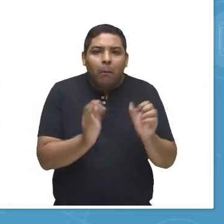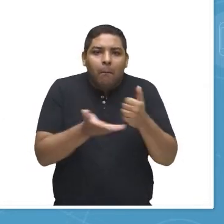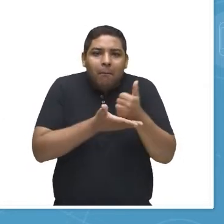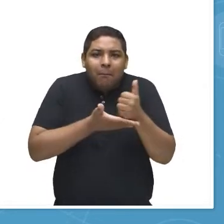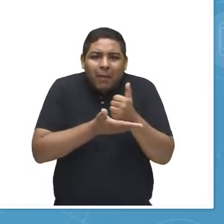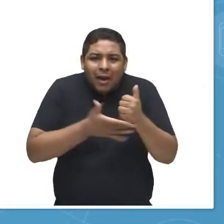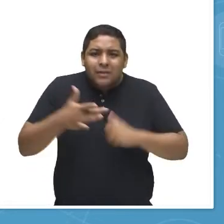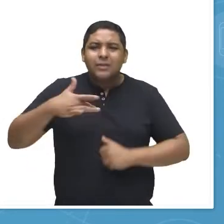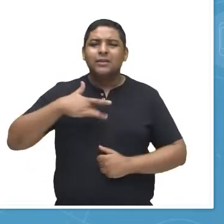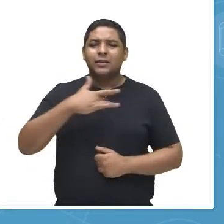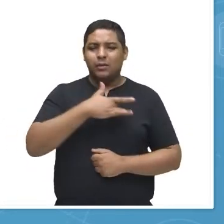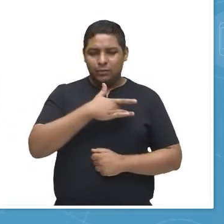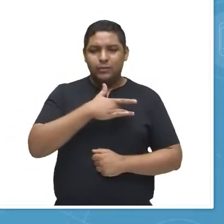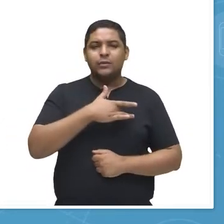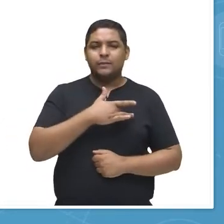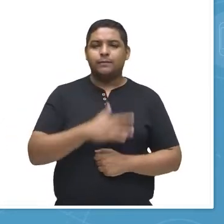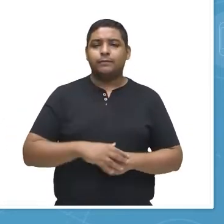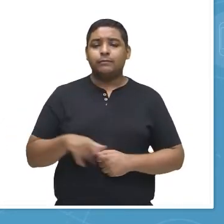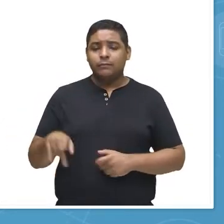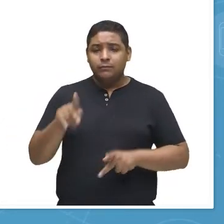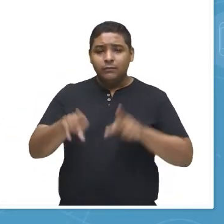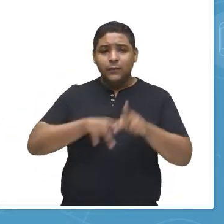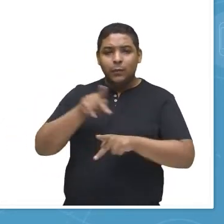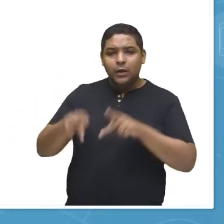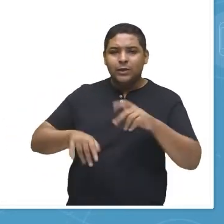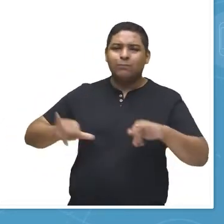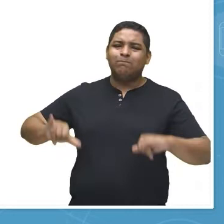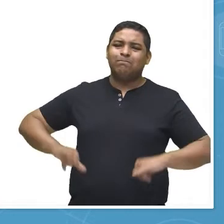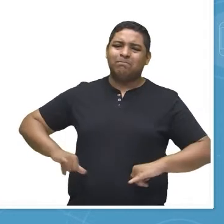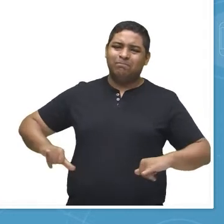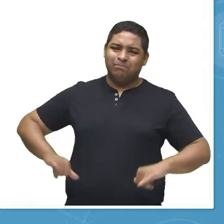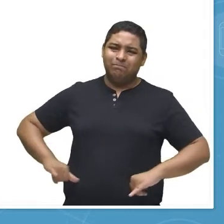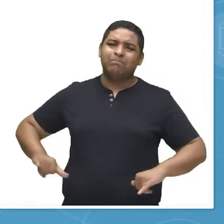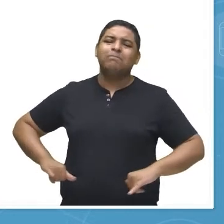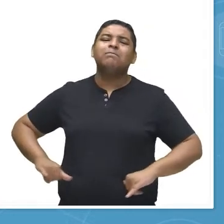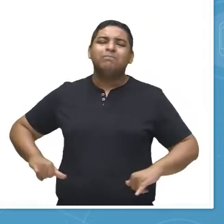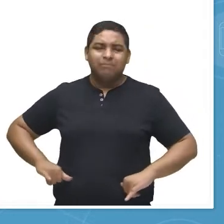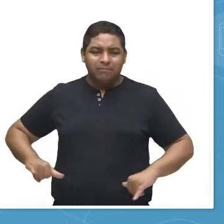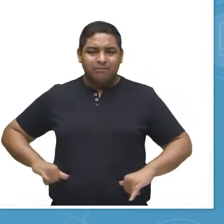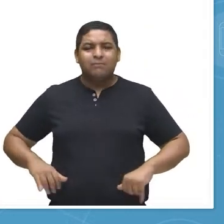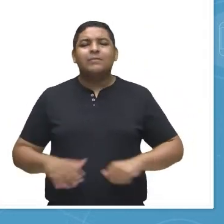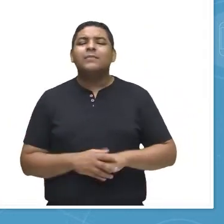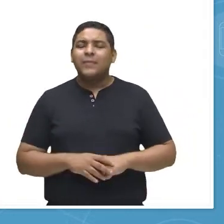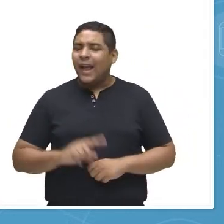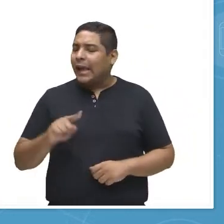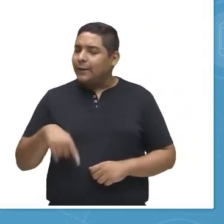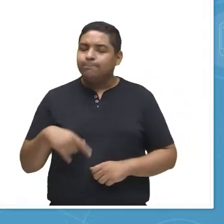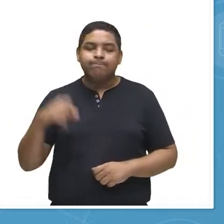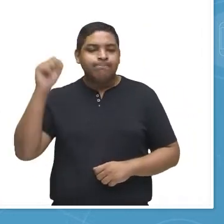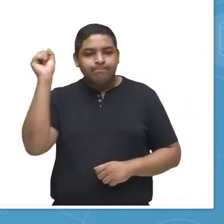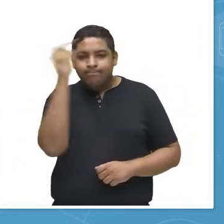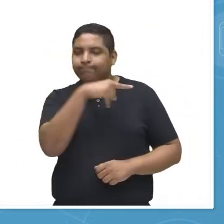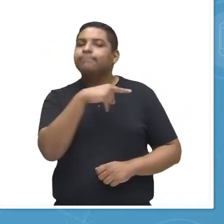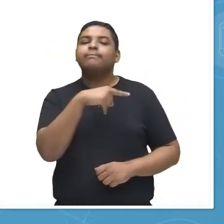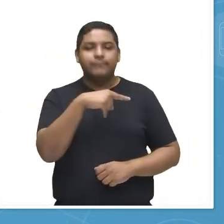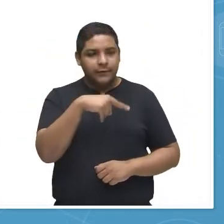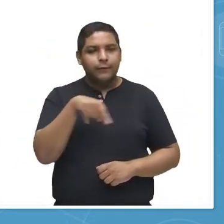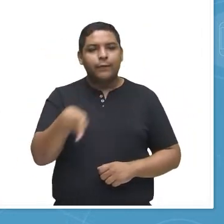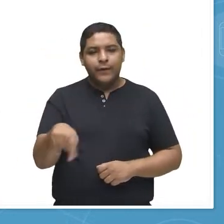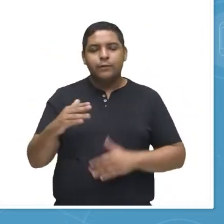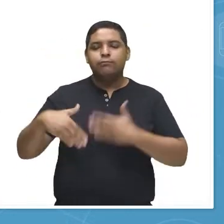saúde elementar, a população acaba sofrendo. Esse é o grande desafio para as próximas gerações.